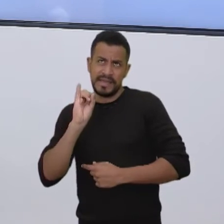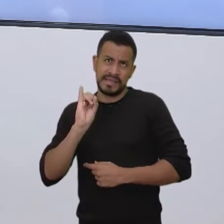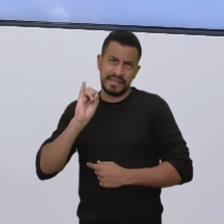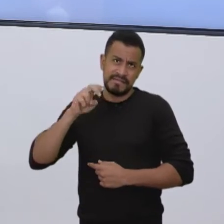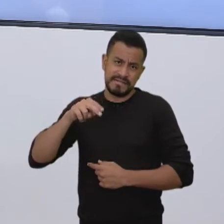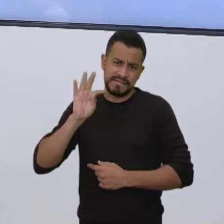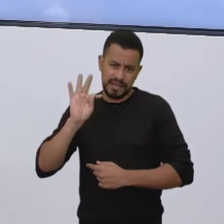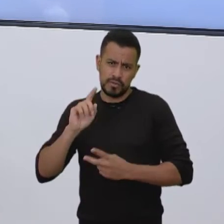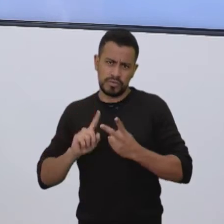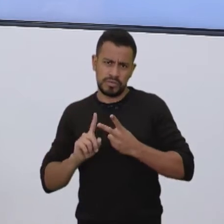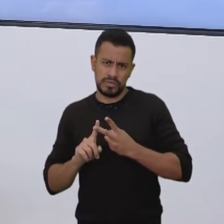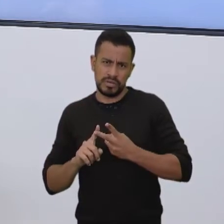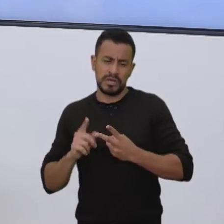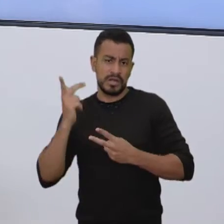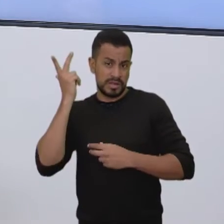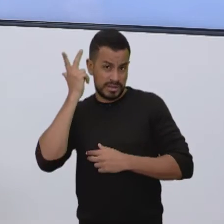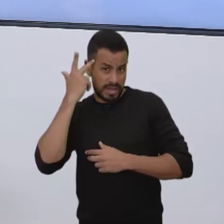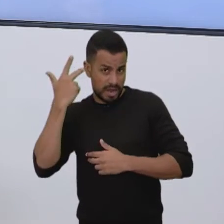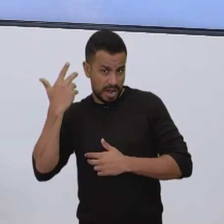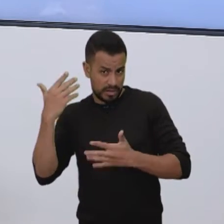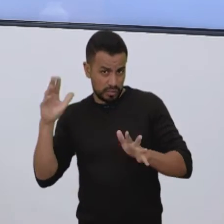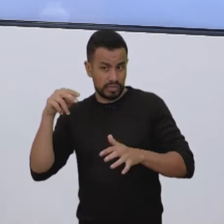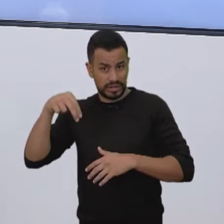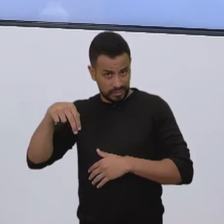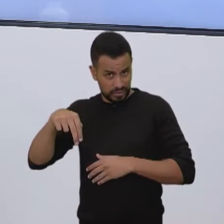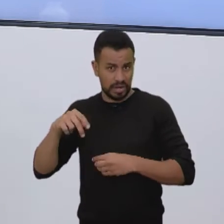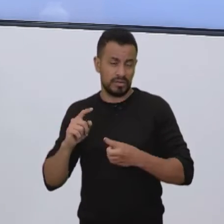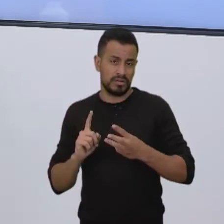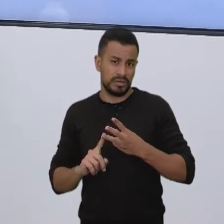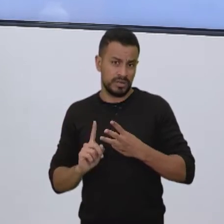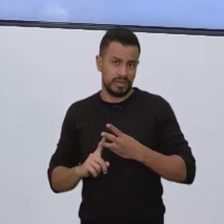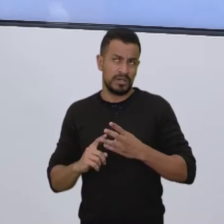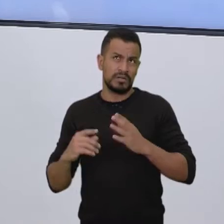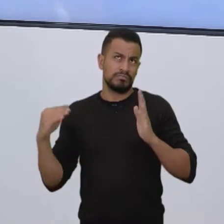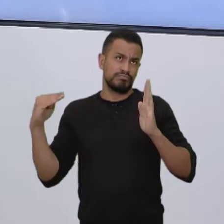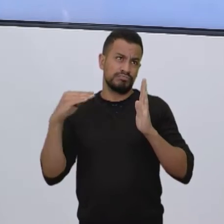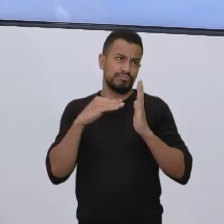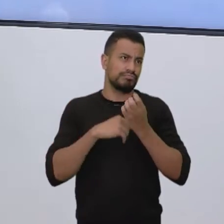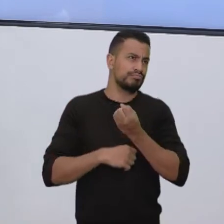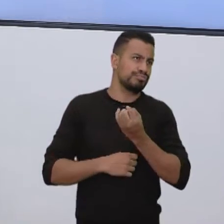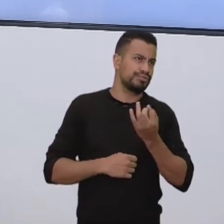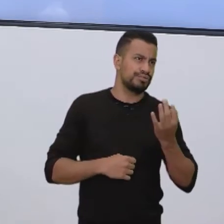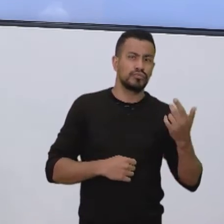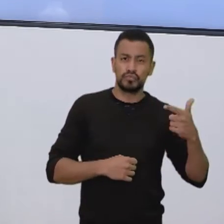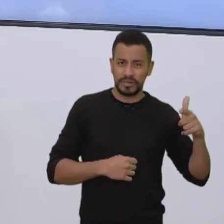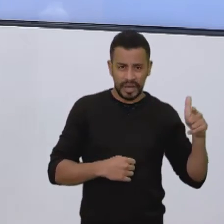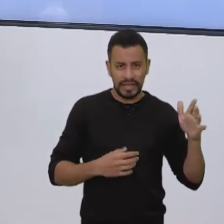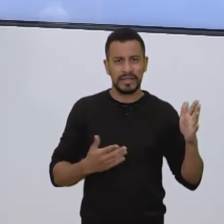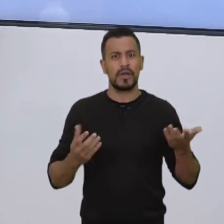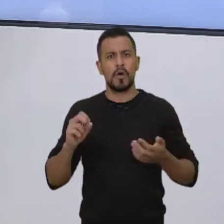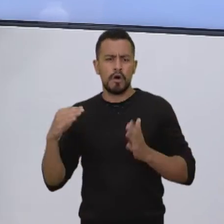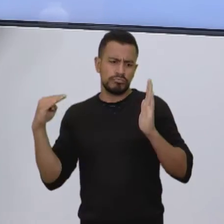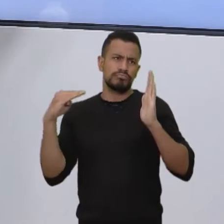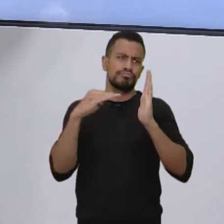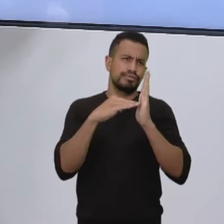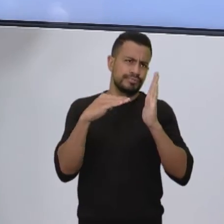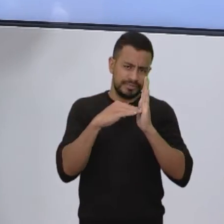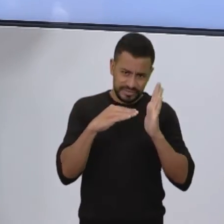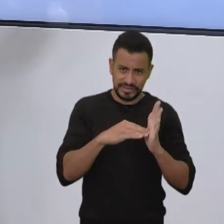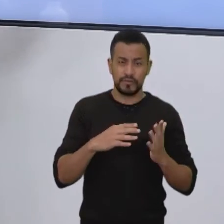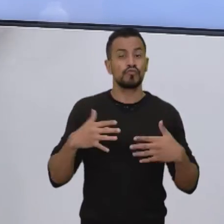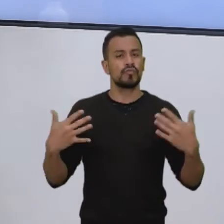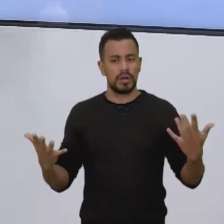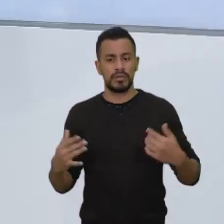dar dízima periódica? Será que vai dar decimal exato? É isso que a gente vai trabalhar aqui, tudo bem? Só o detalhe que o conjunto dos